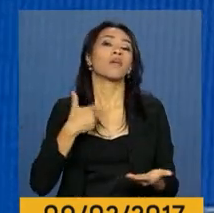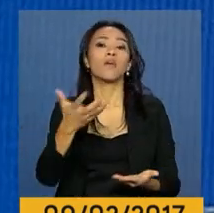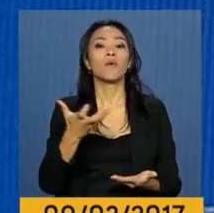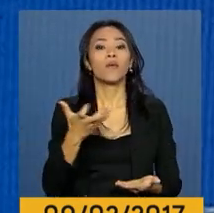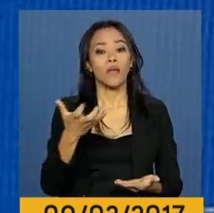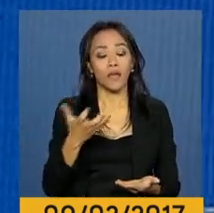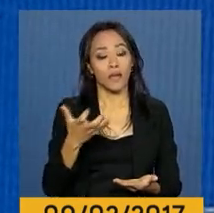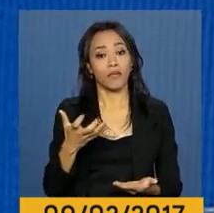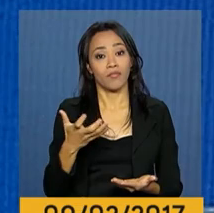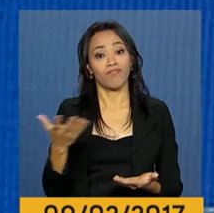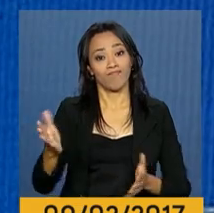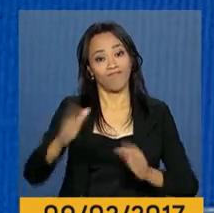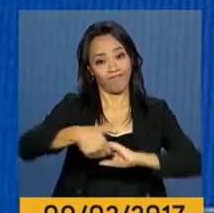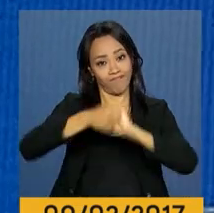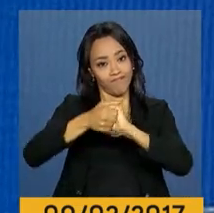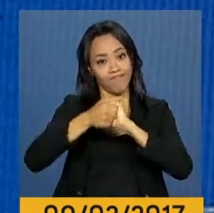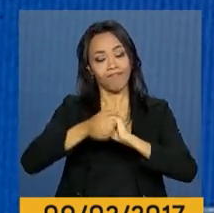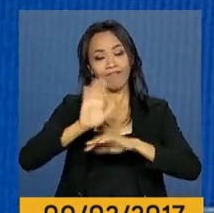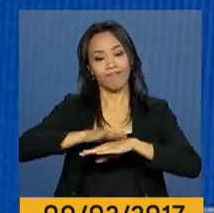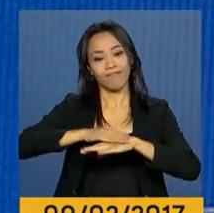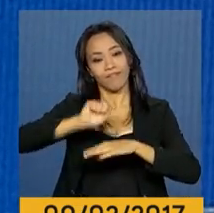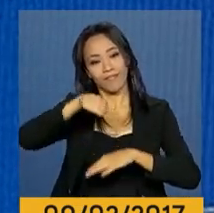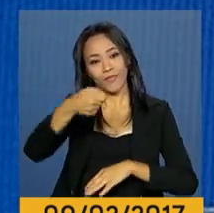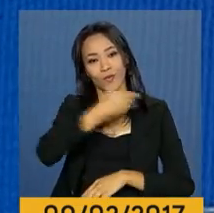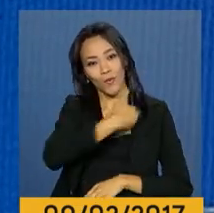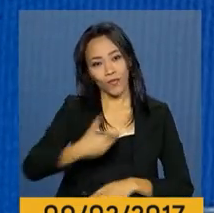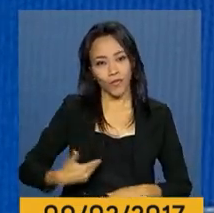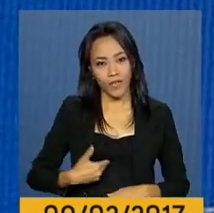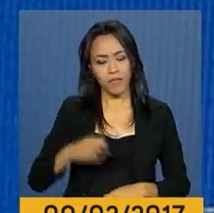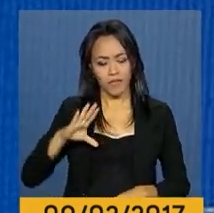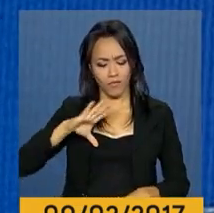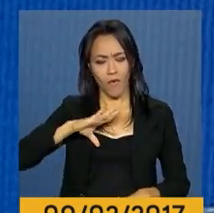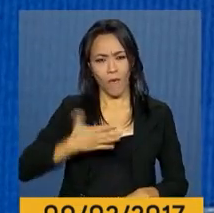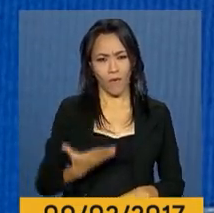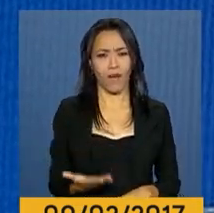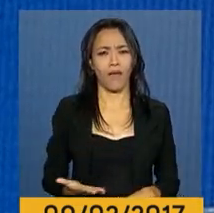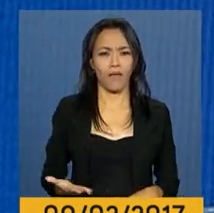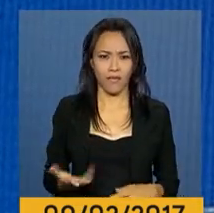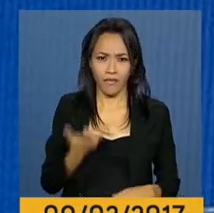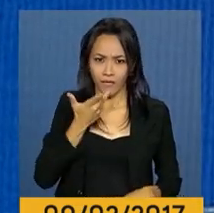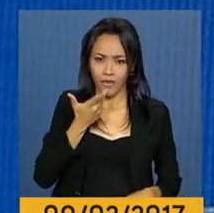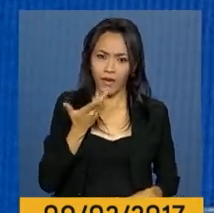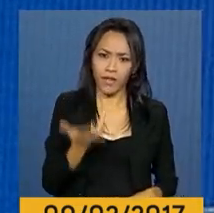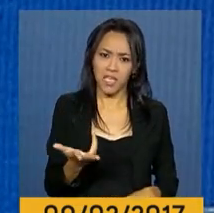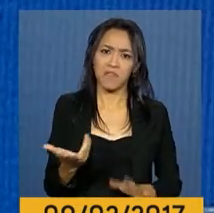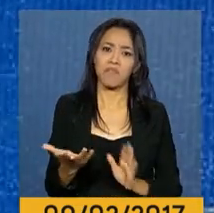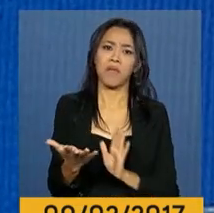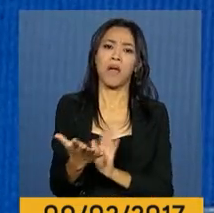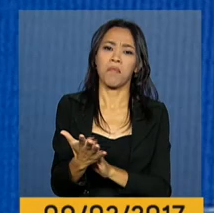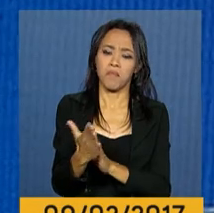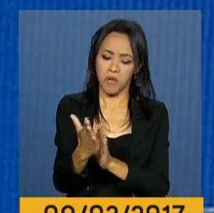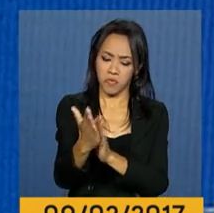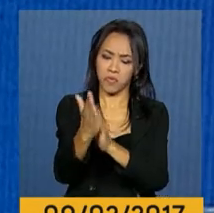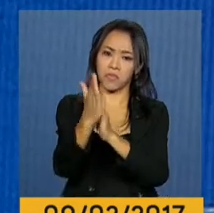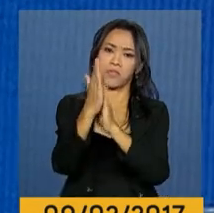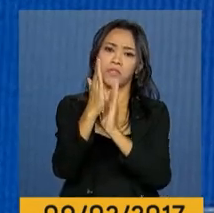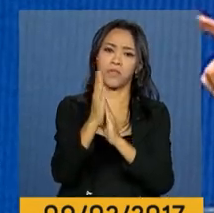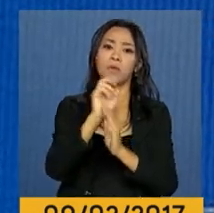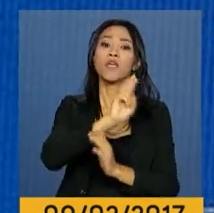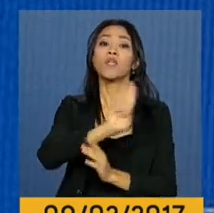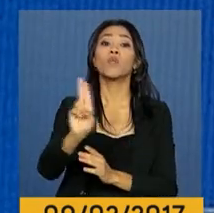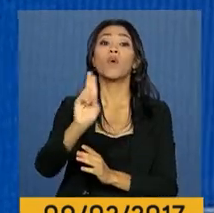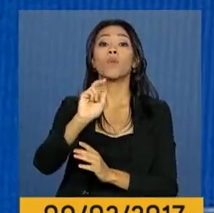saudá-los em nome do governo Mas se me permite a ousadia e talvez a pretensão aplaudi-lo em nome do povo